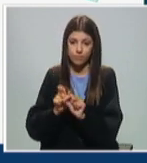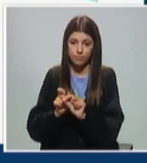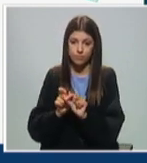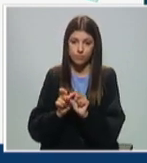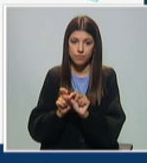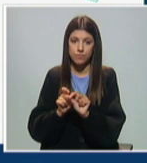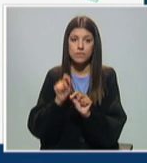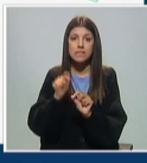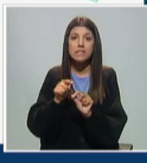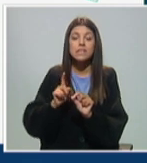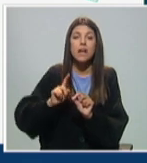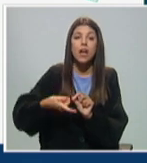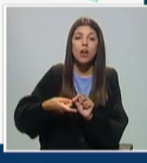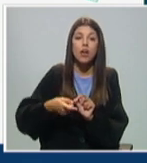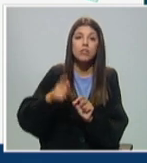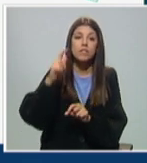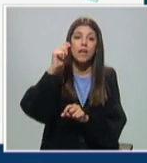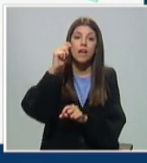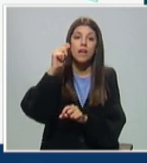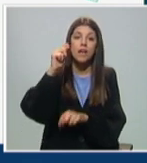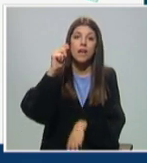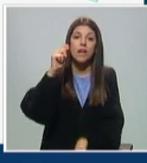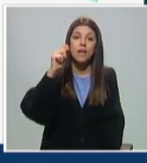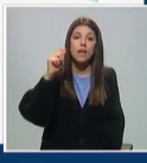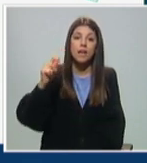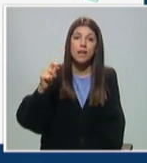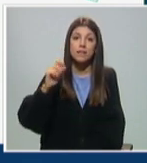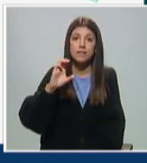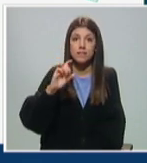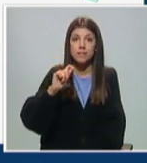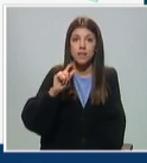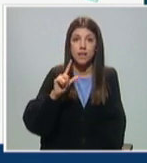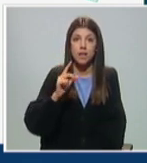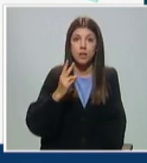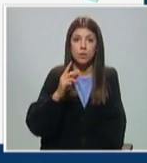com a linha 5, que eu tenho a célula